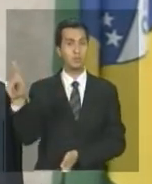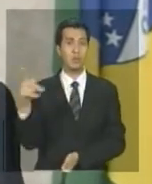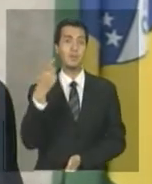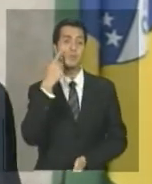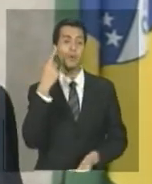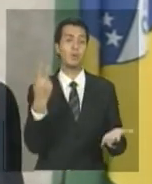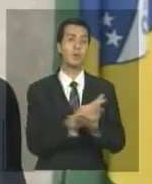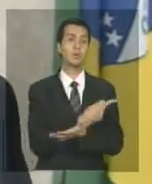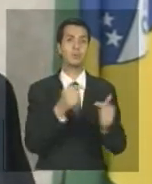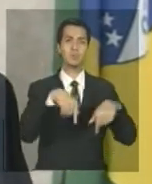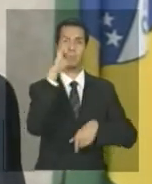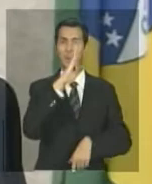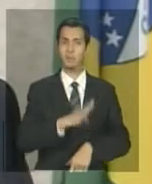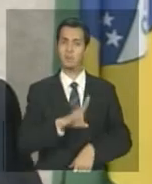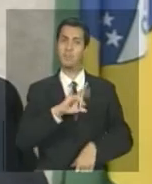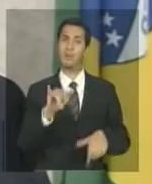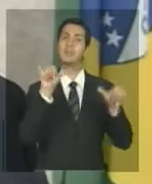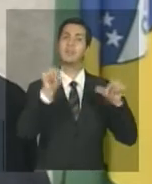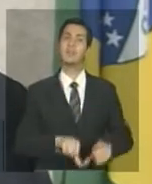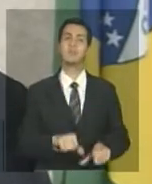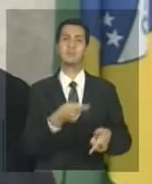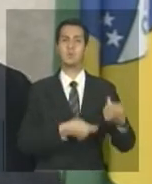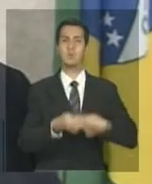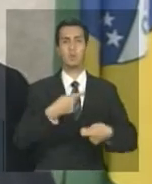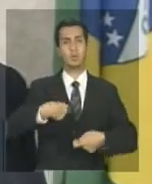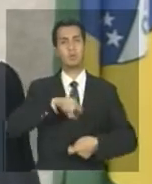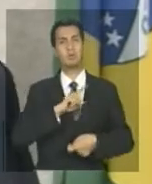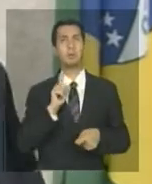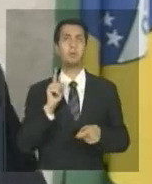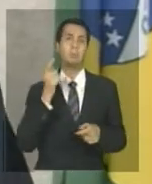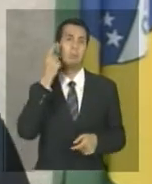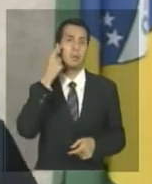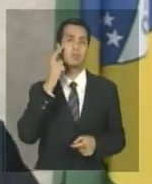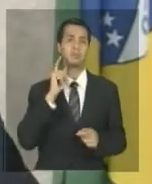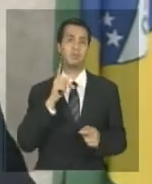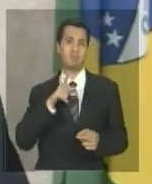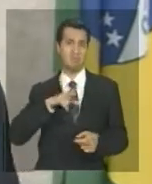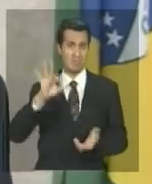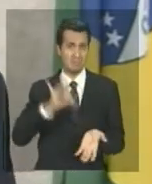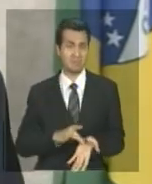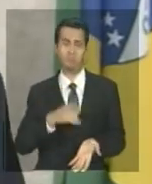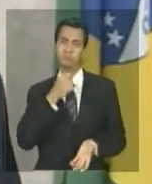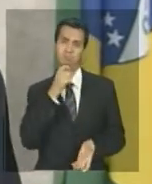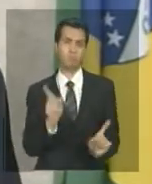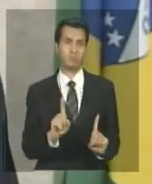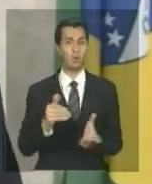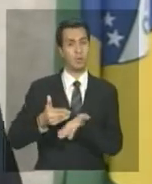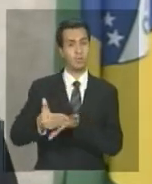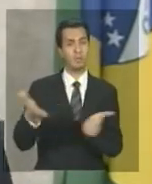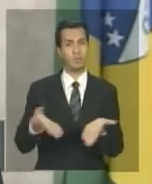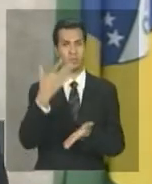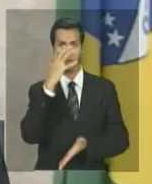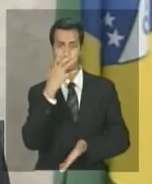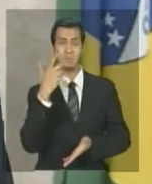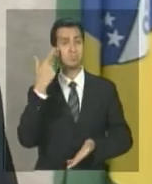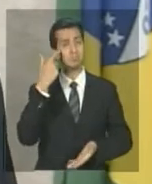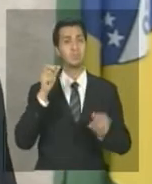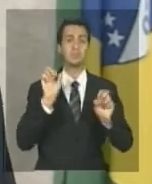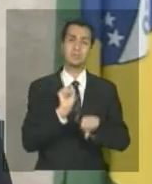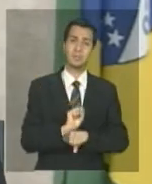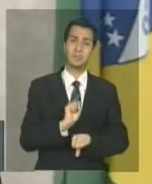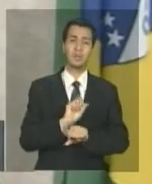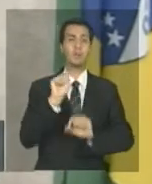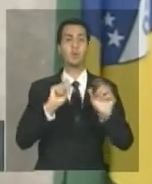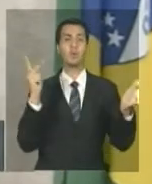negativo no comércio ou não. Nós não podemos pressupor nada, nós temos que aguardar. Nós estamos aguardando, começou agora em fevereiro, vamos ver